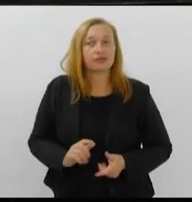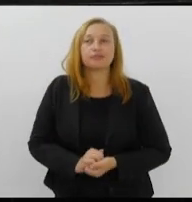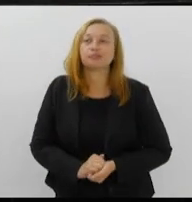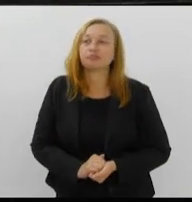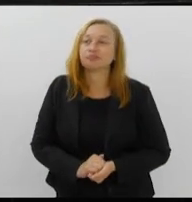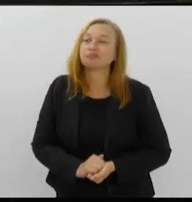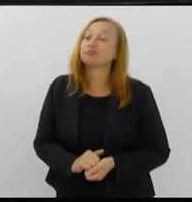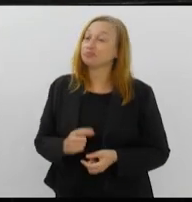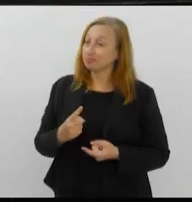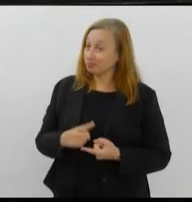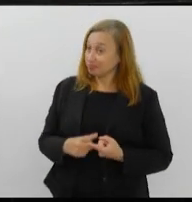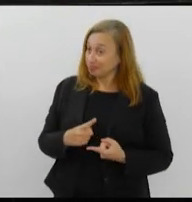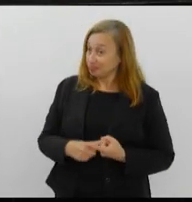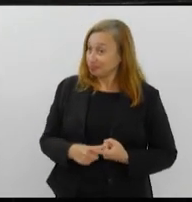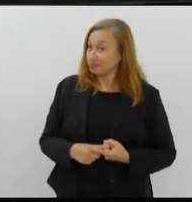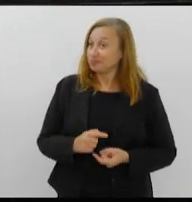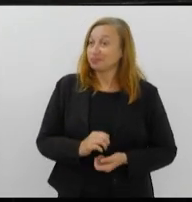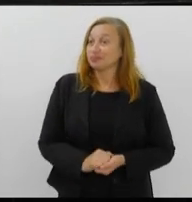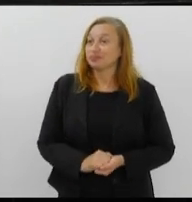porque